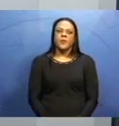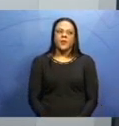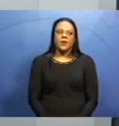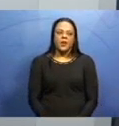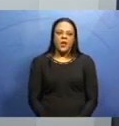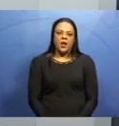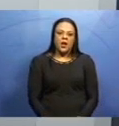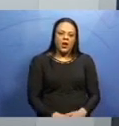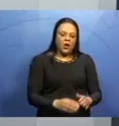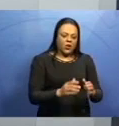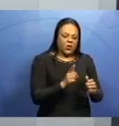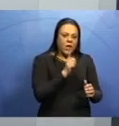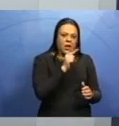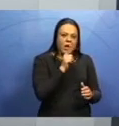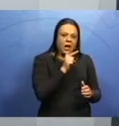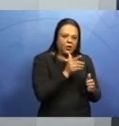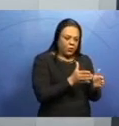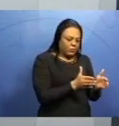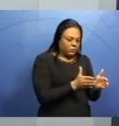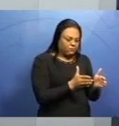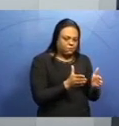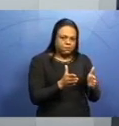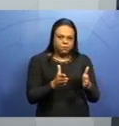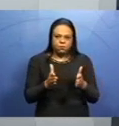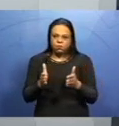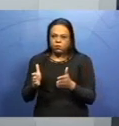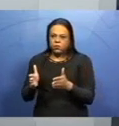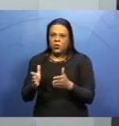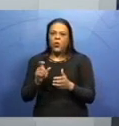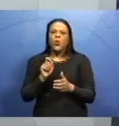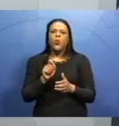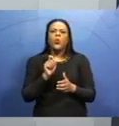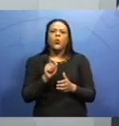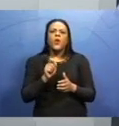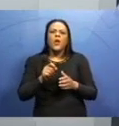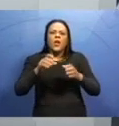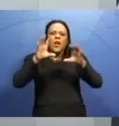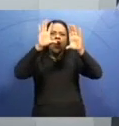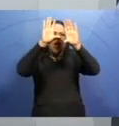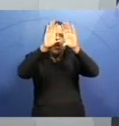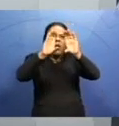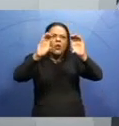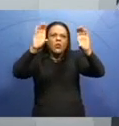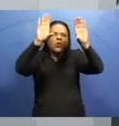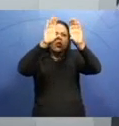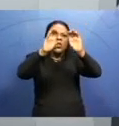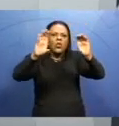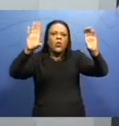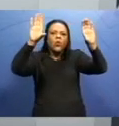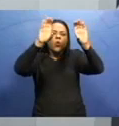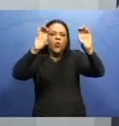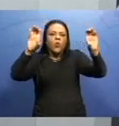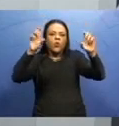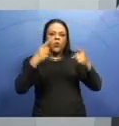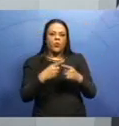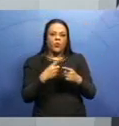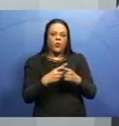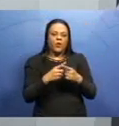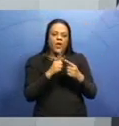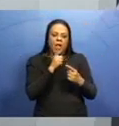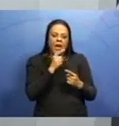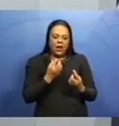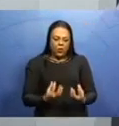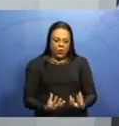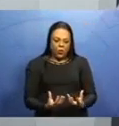Durante o ciclo da água, observamos a formação de nuvens, que ocorre graças à transformação do vapor de água em